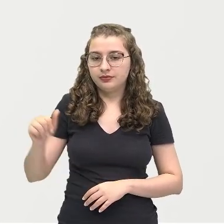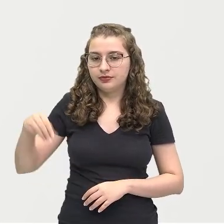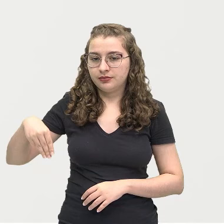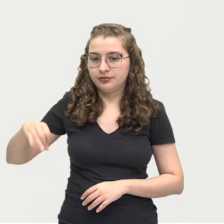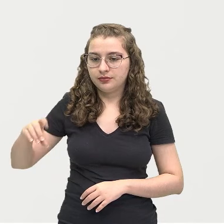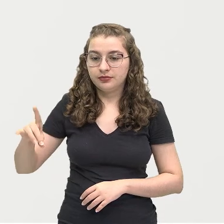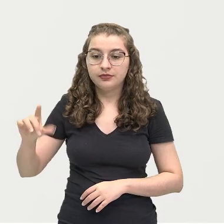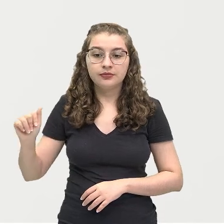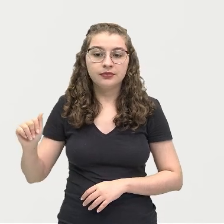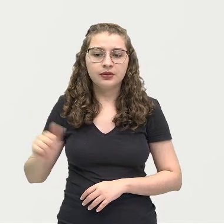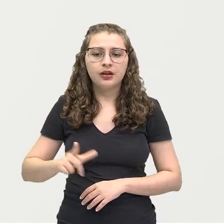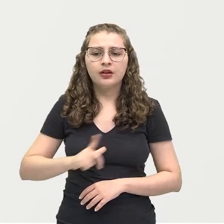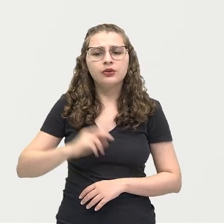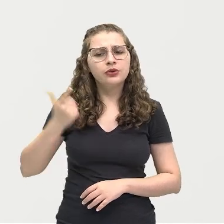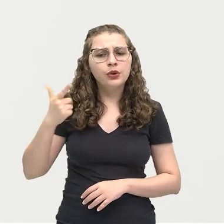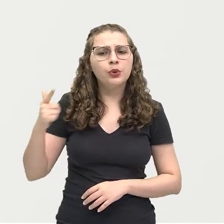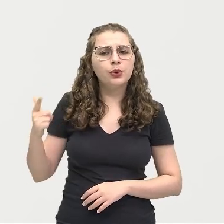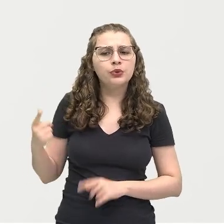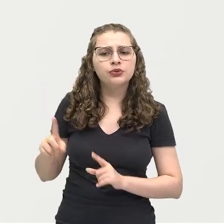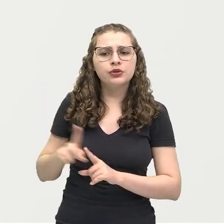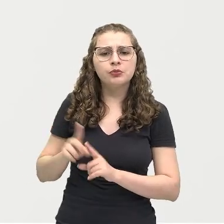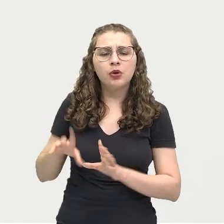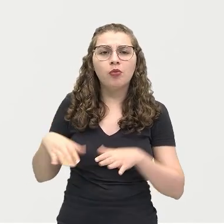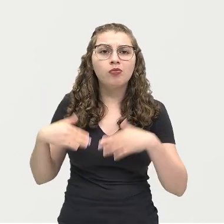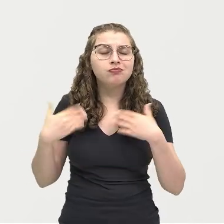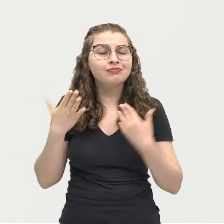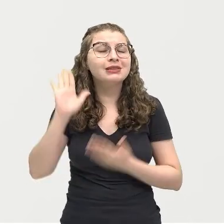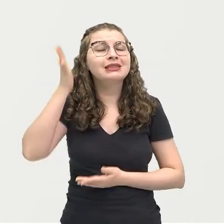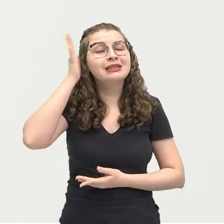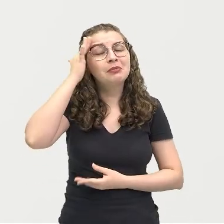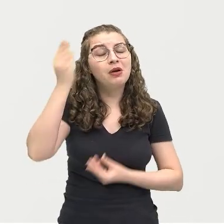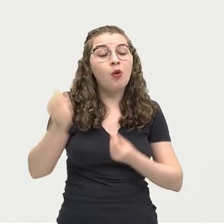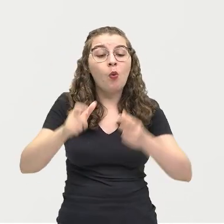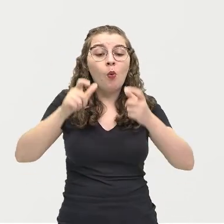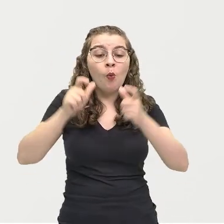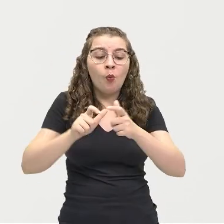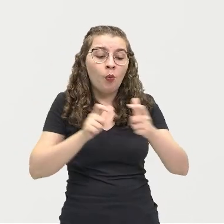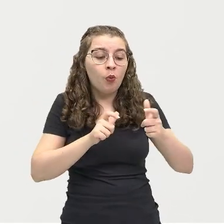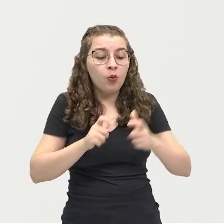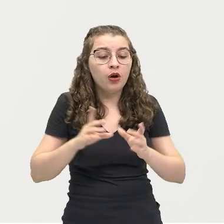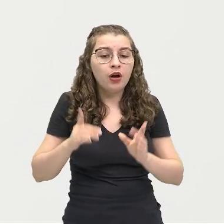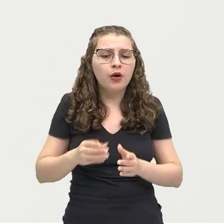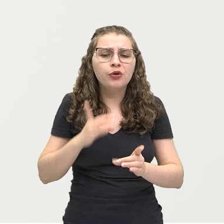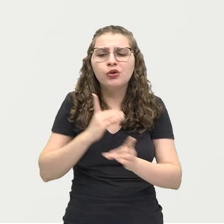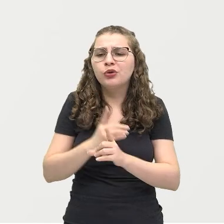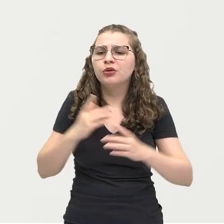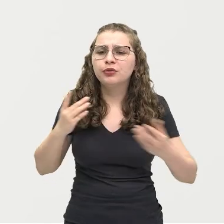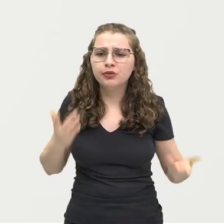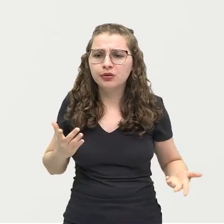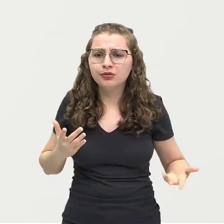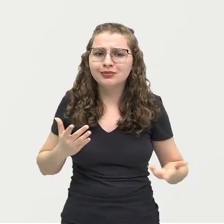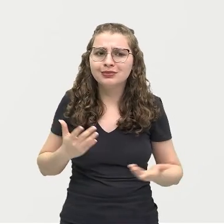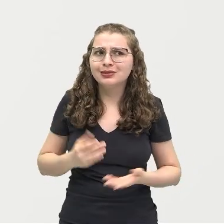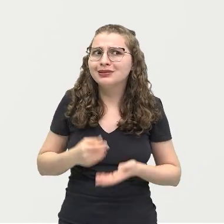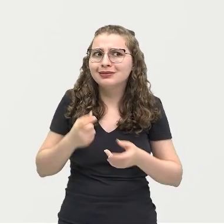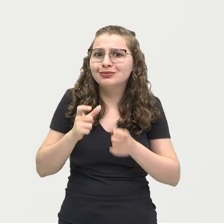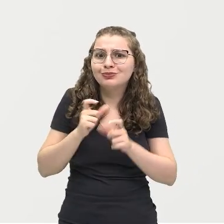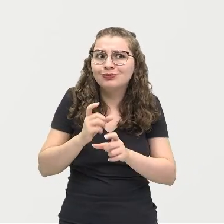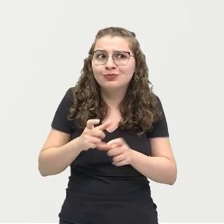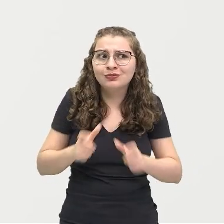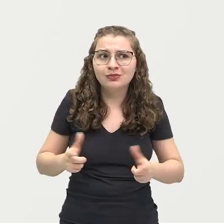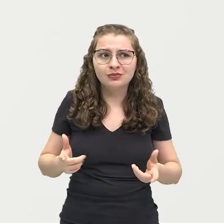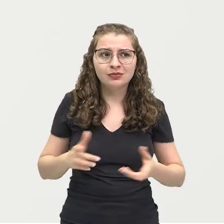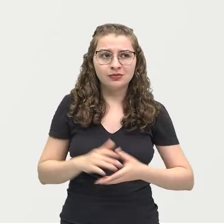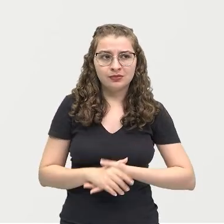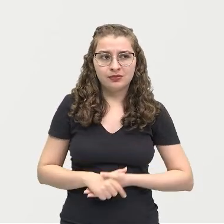nós precisamos compreender onde é que estão as amidas. A professora falou, mas onde é que estão as